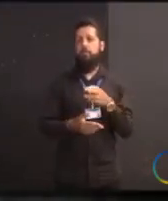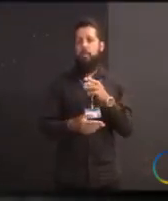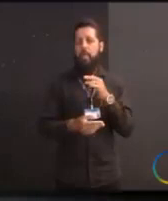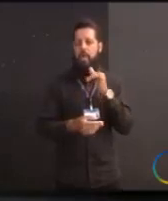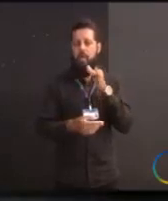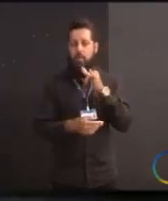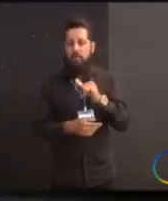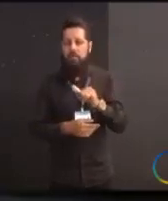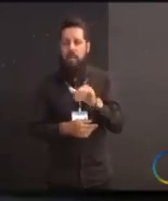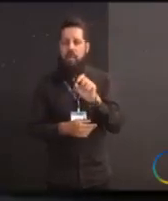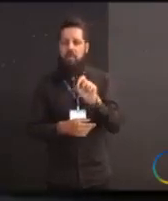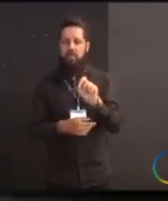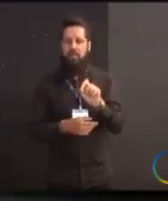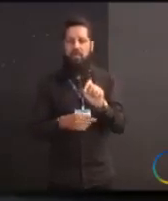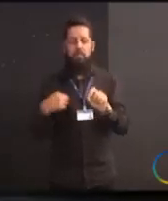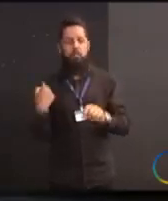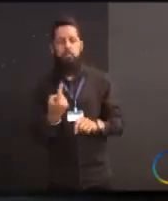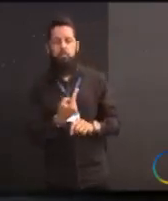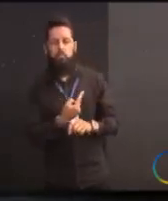outros menos.